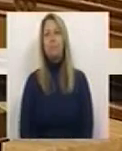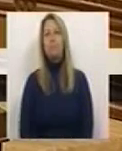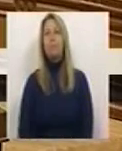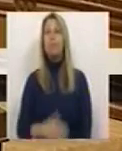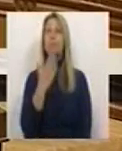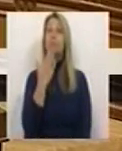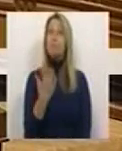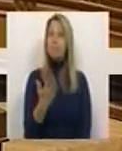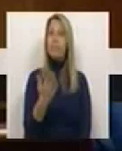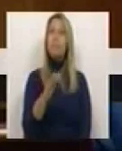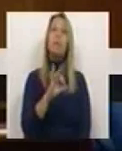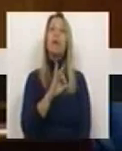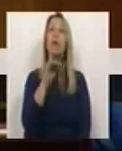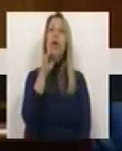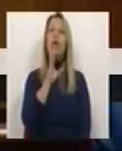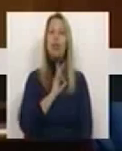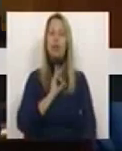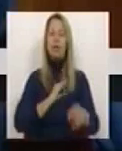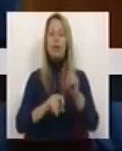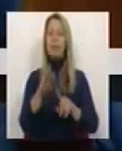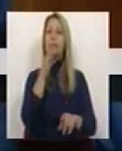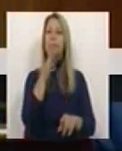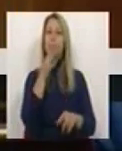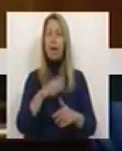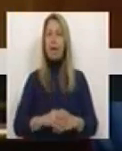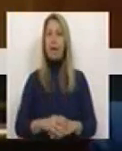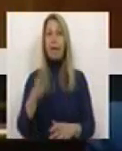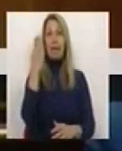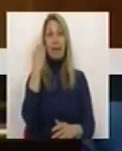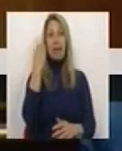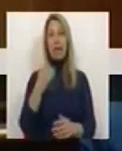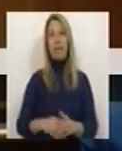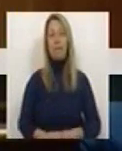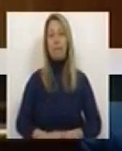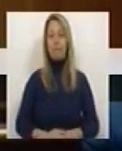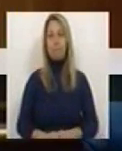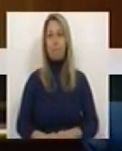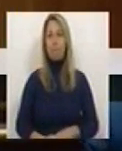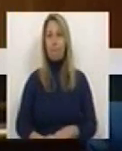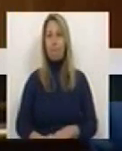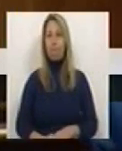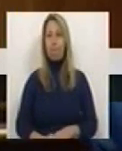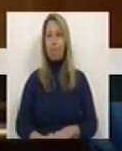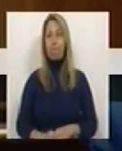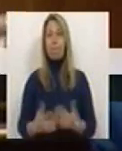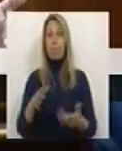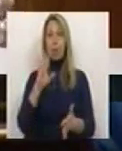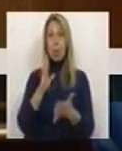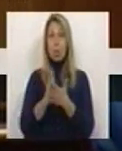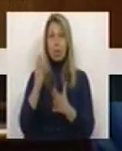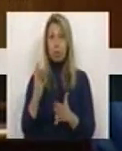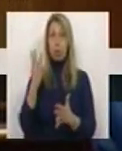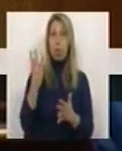Muito obrigado, Sra. Deputada Catarina Martins. Nós, nos últimos 4